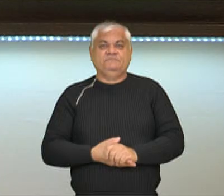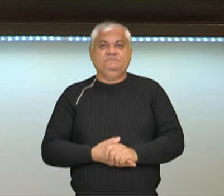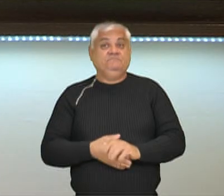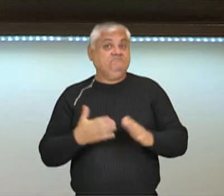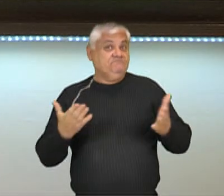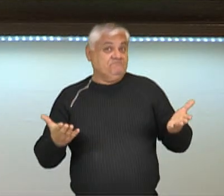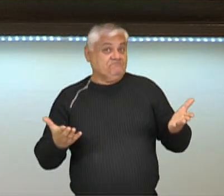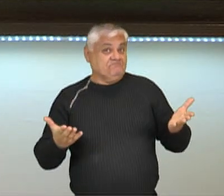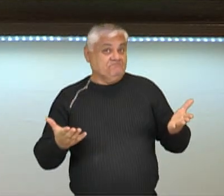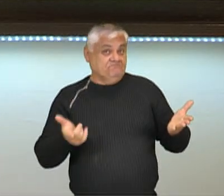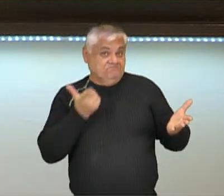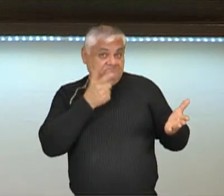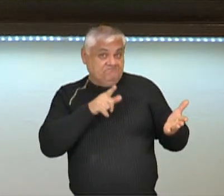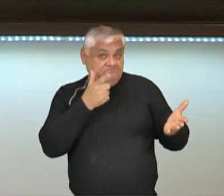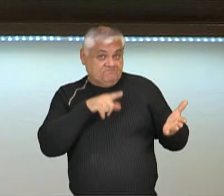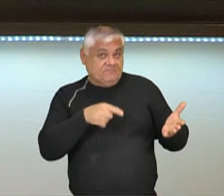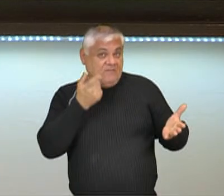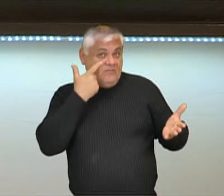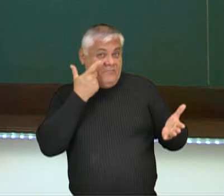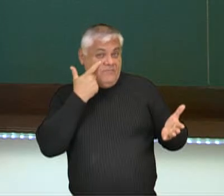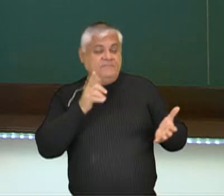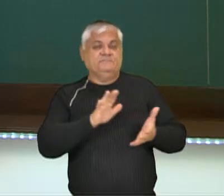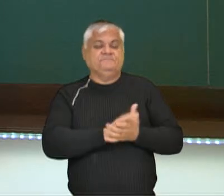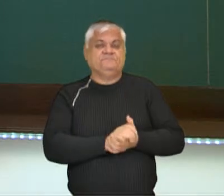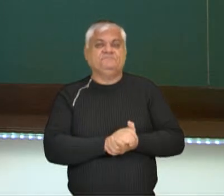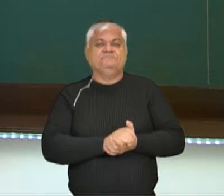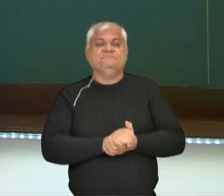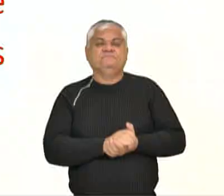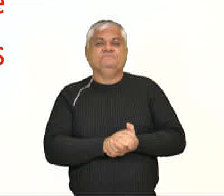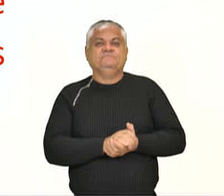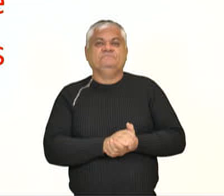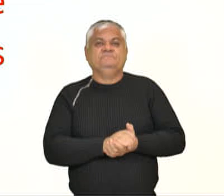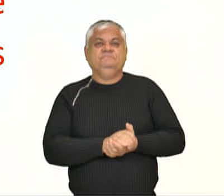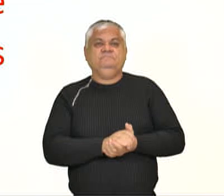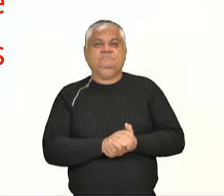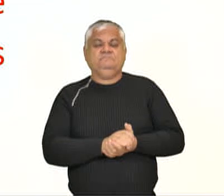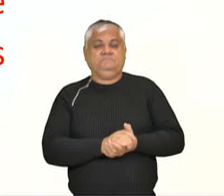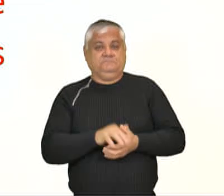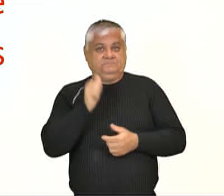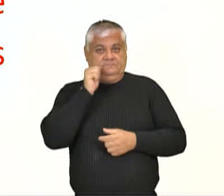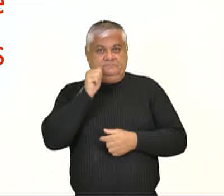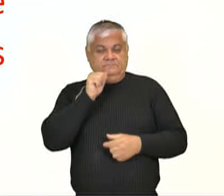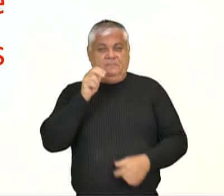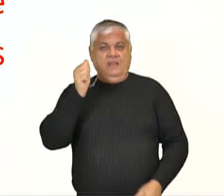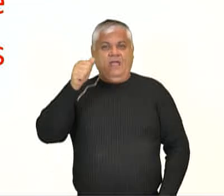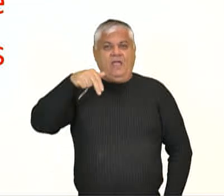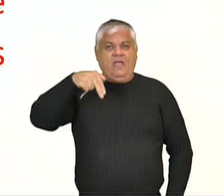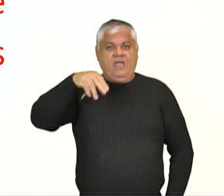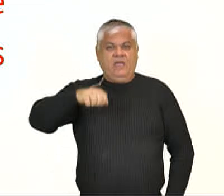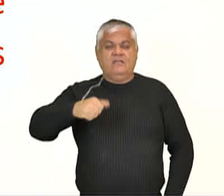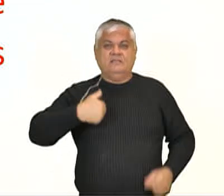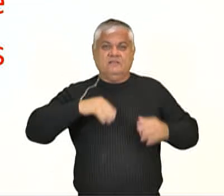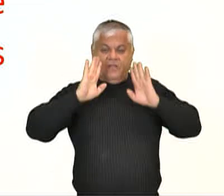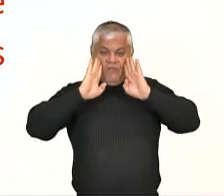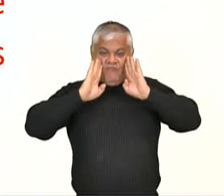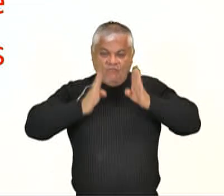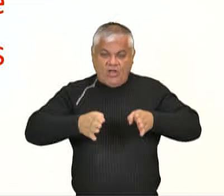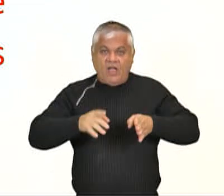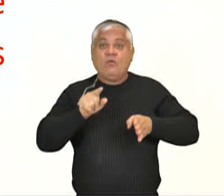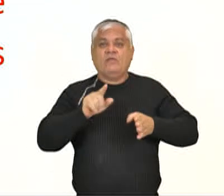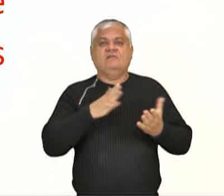E aí, let's check the answer, vamos lá conferir a resposta. Anne disse que se concentraria em